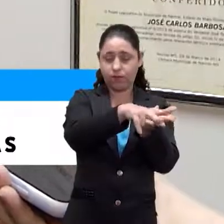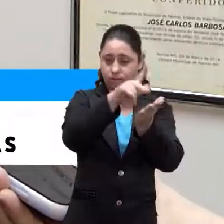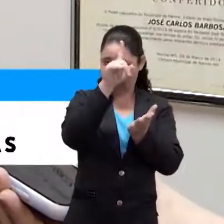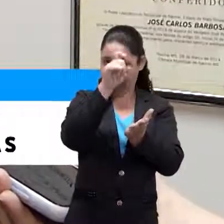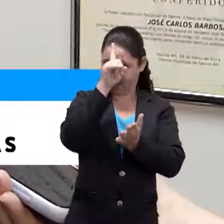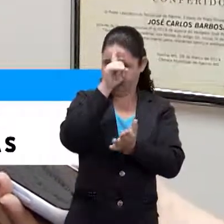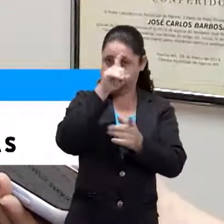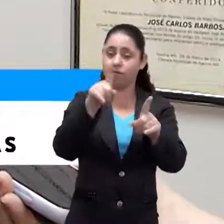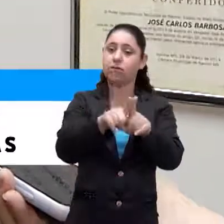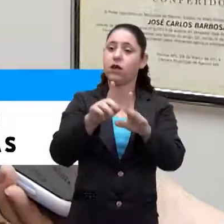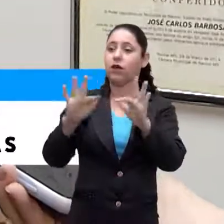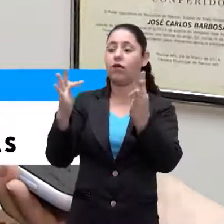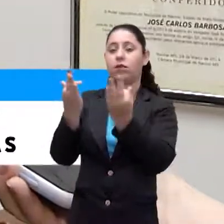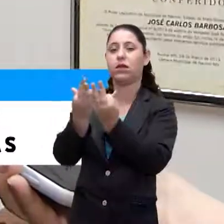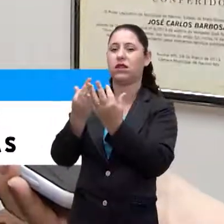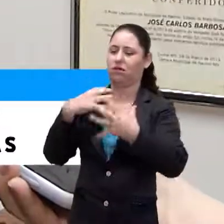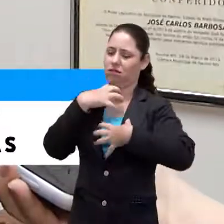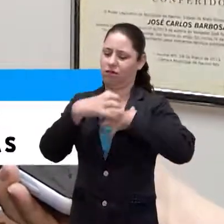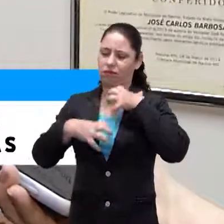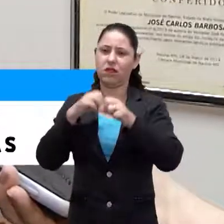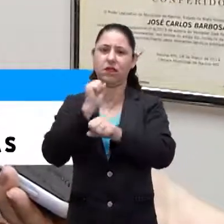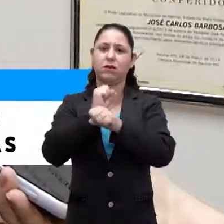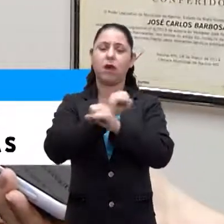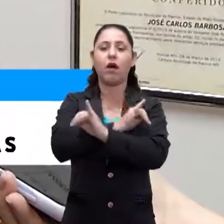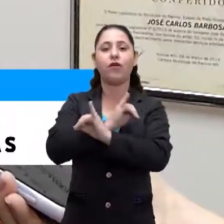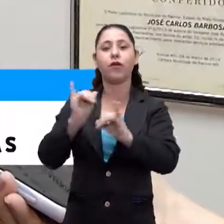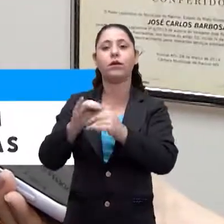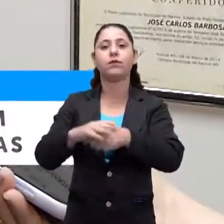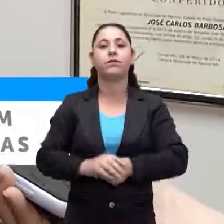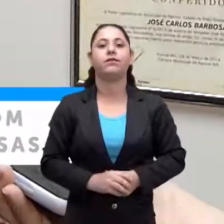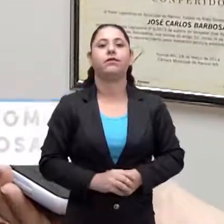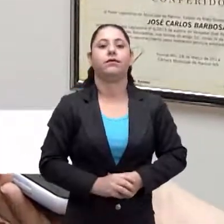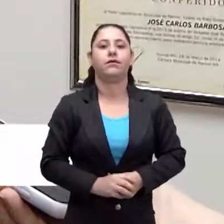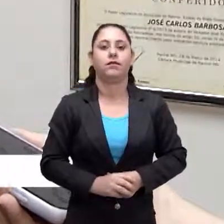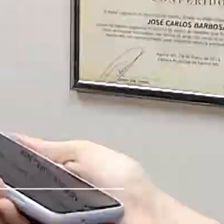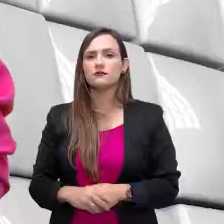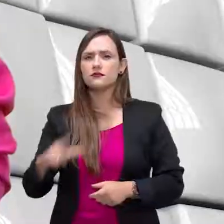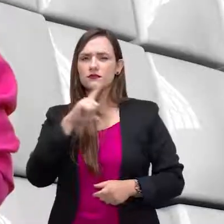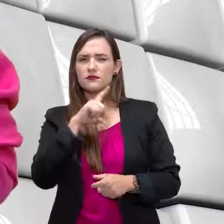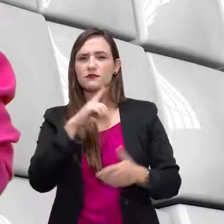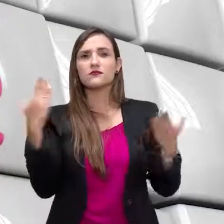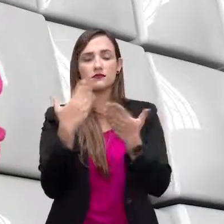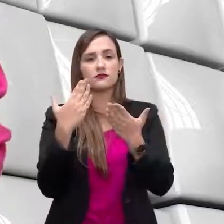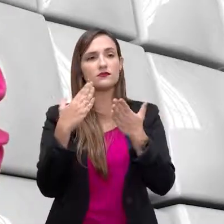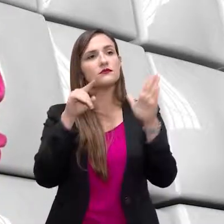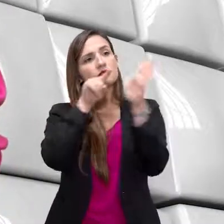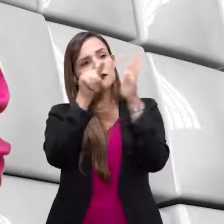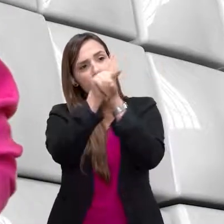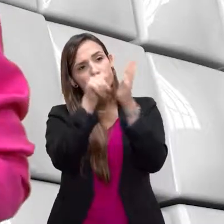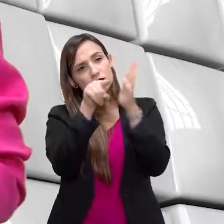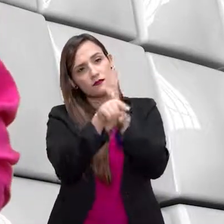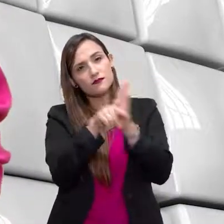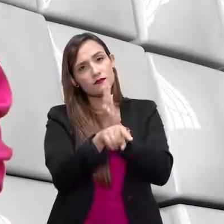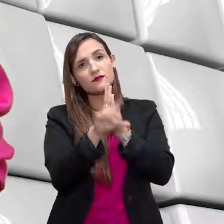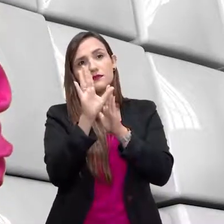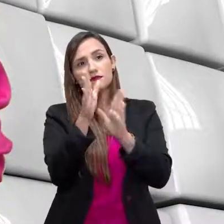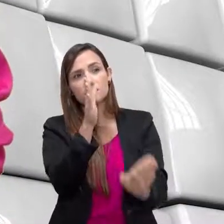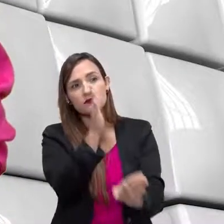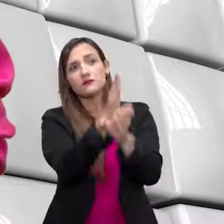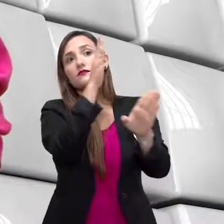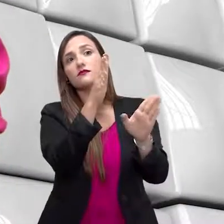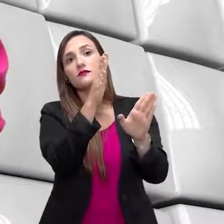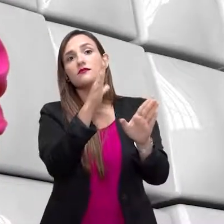que se encontra no hospital, quanto para os familiares que, angustiados, esperam por notícias. Questionário que pode